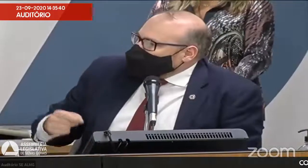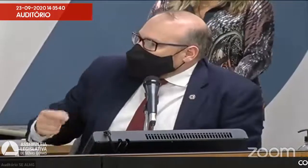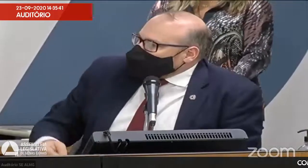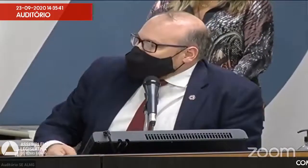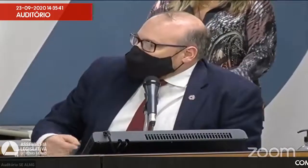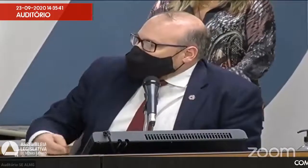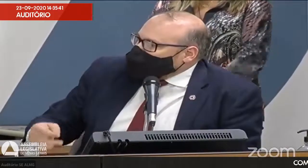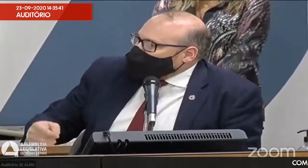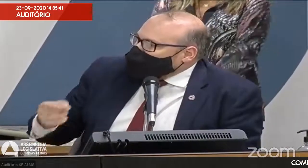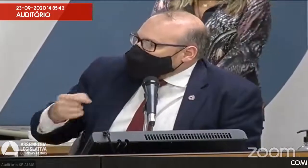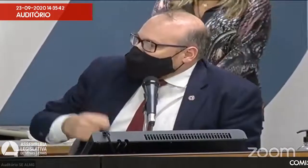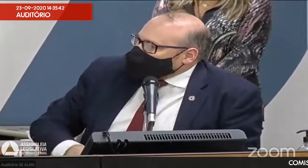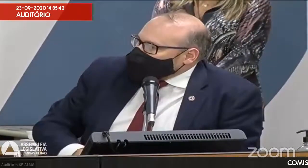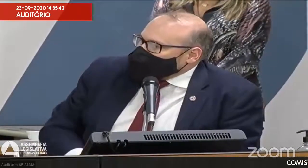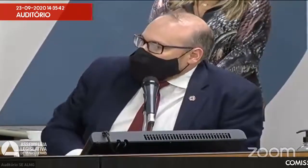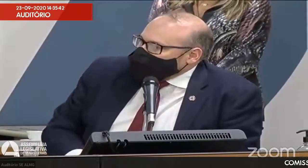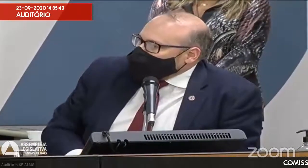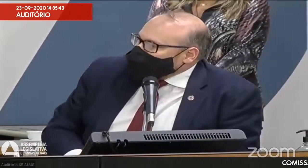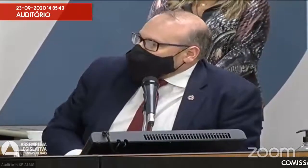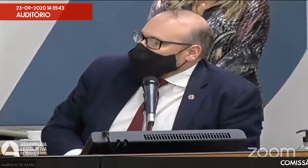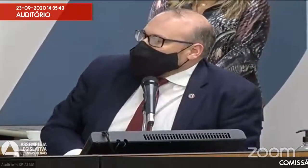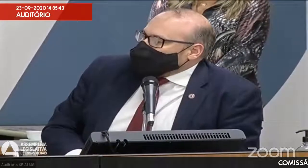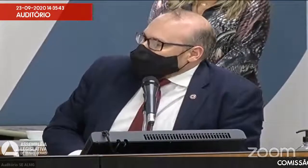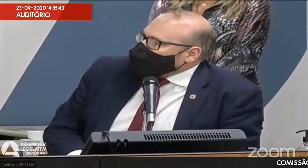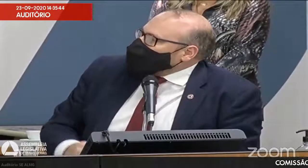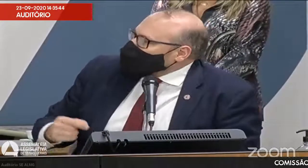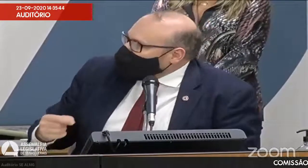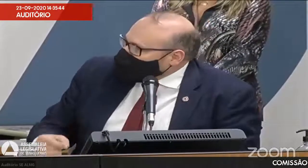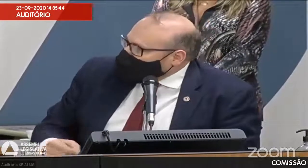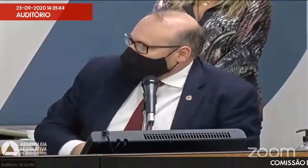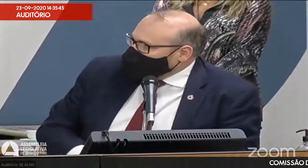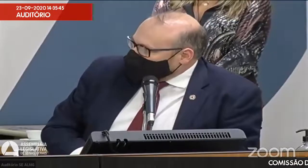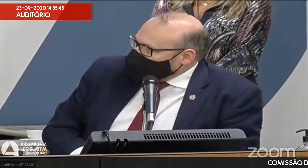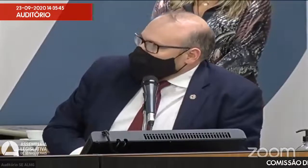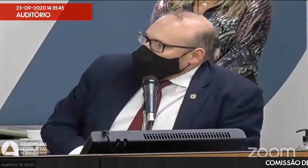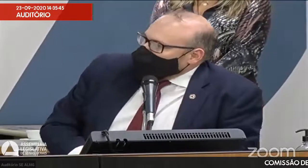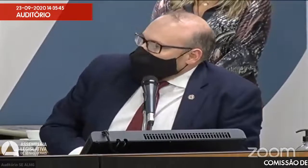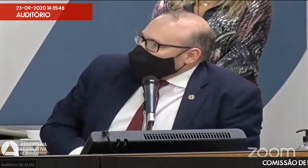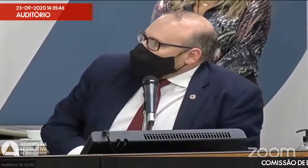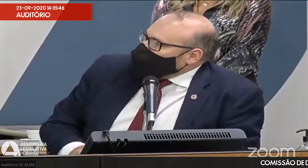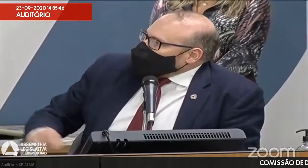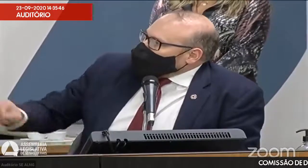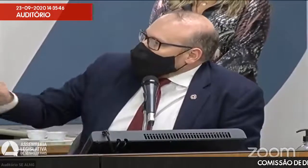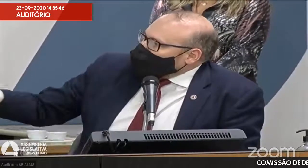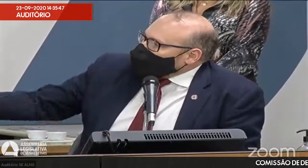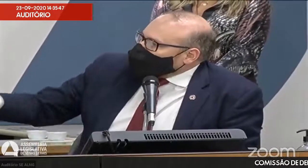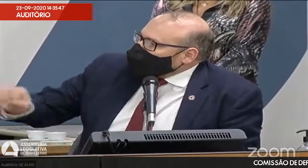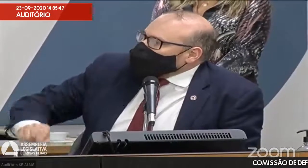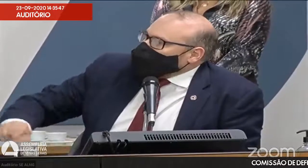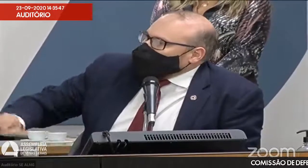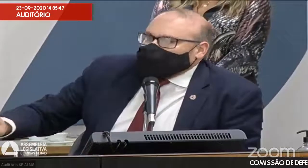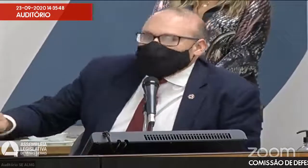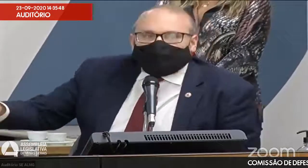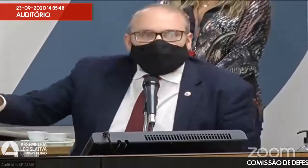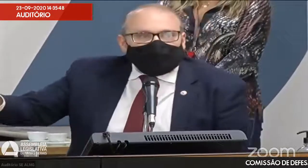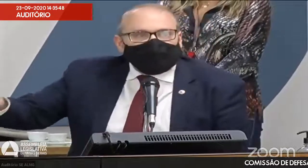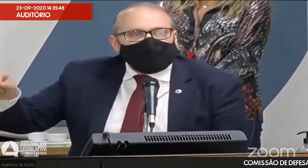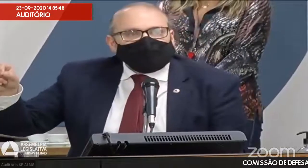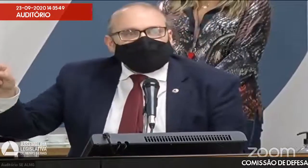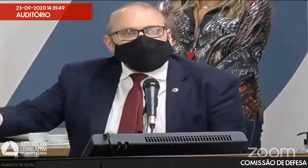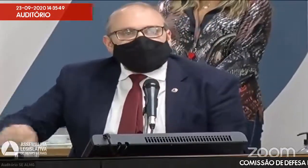é fazer com que a educação especial de Minas seja muito melhor do que ela é hoje. E a finalidade de tudo é quem está